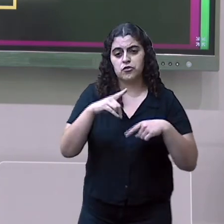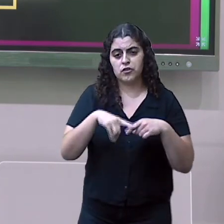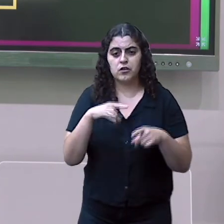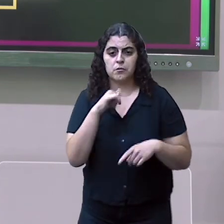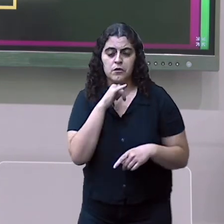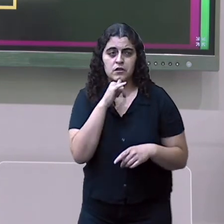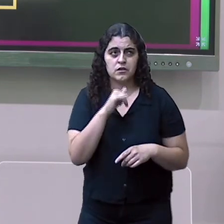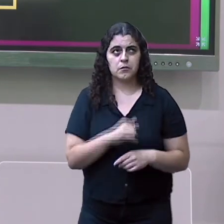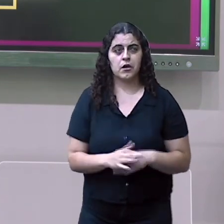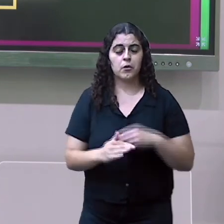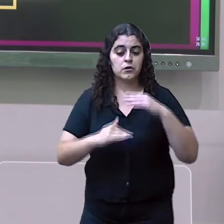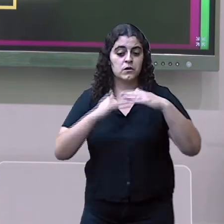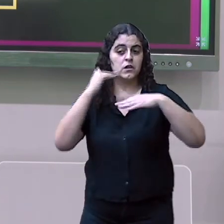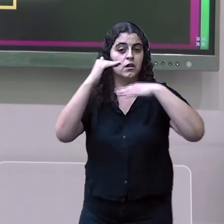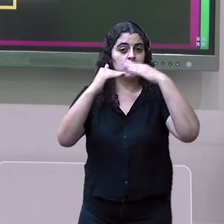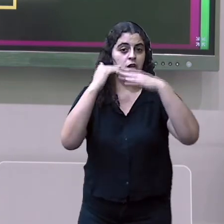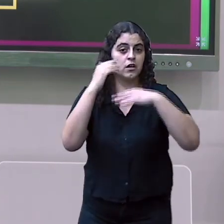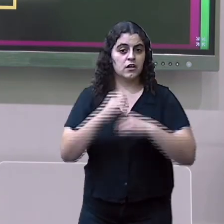com aquele medo?